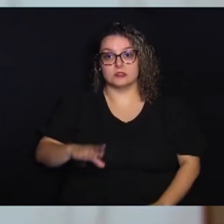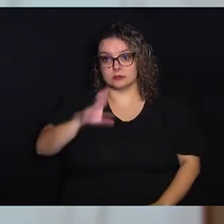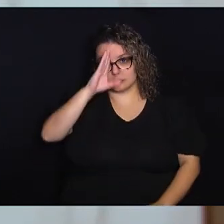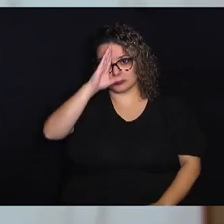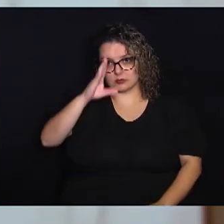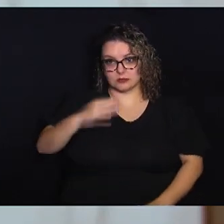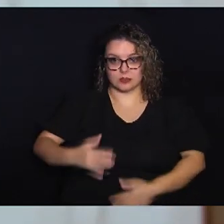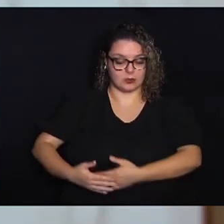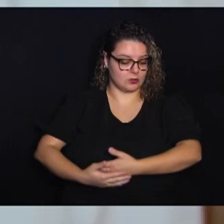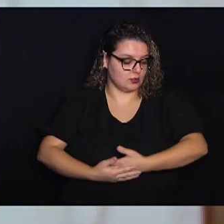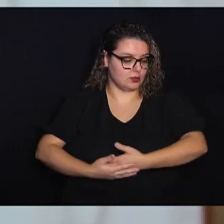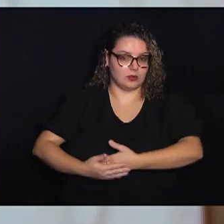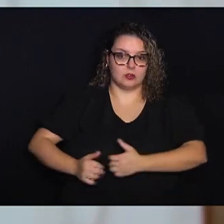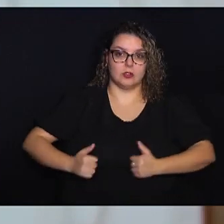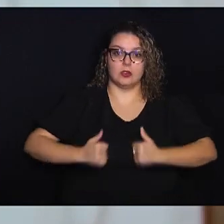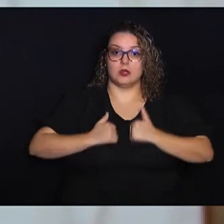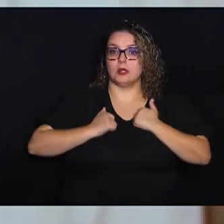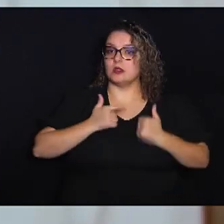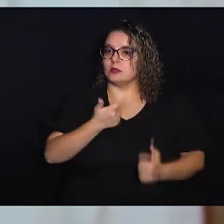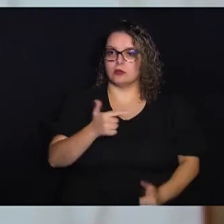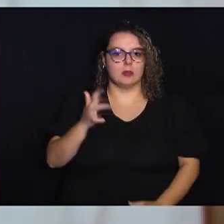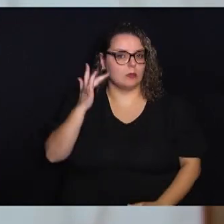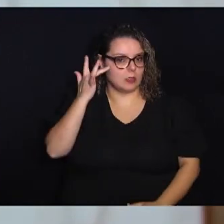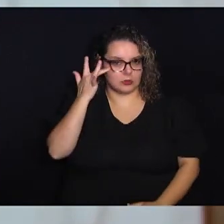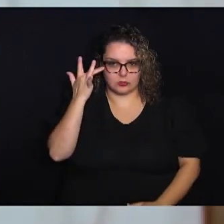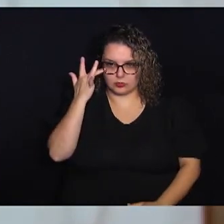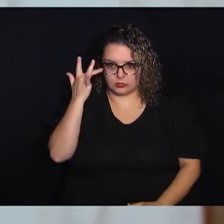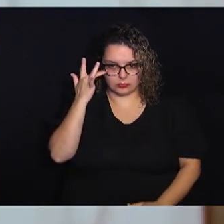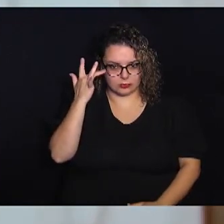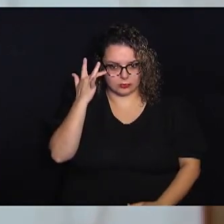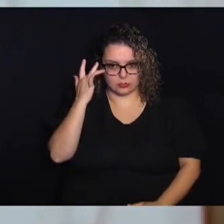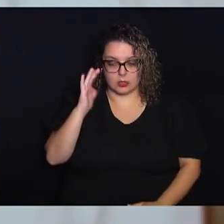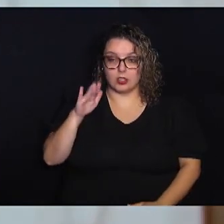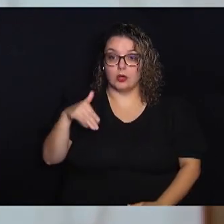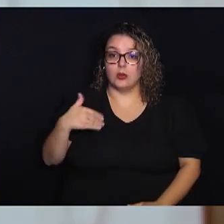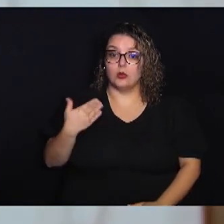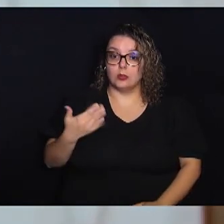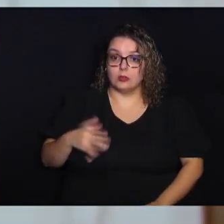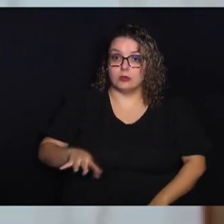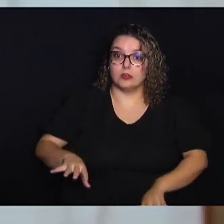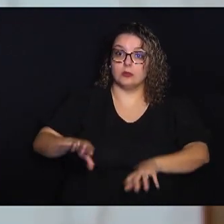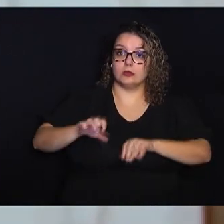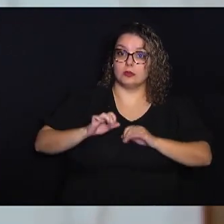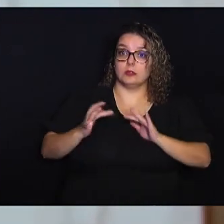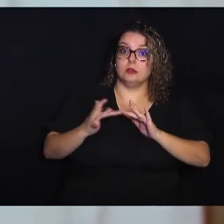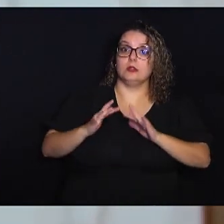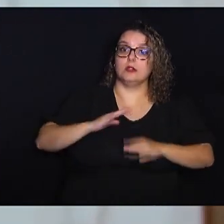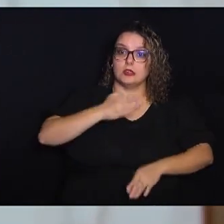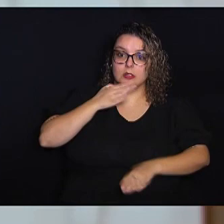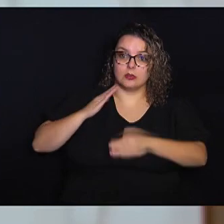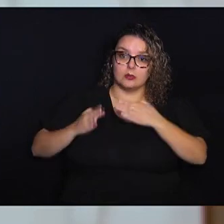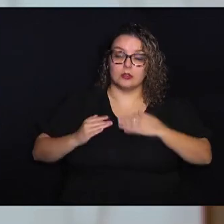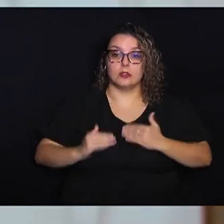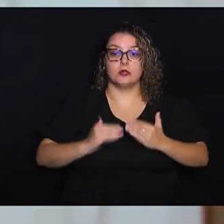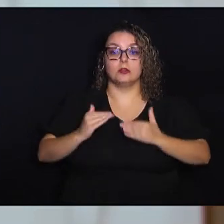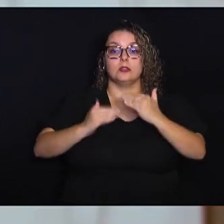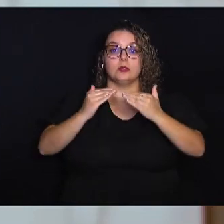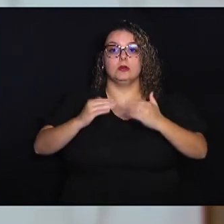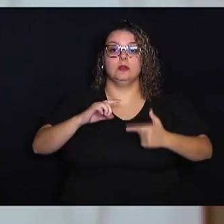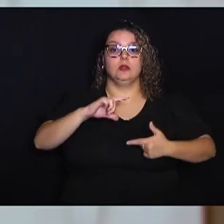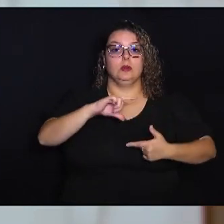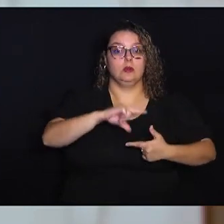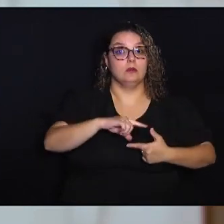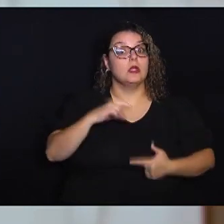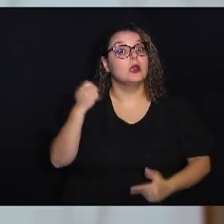sistema imunológico imaturo. Quando ele pega e tem contato com essa bactéria, ele desenvolve um quadro